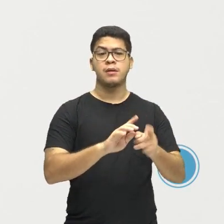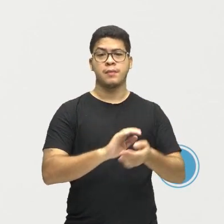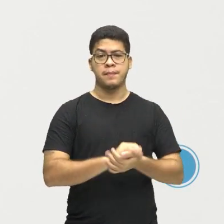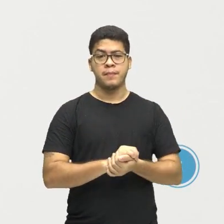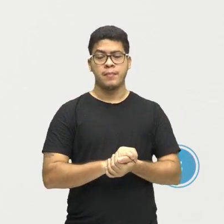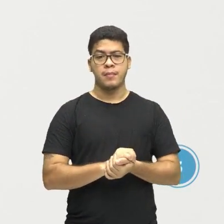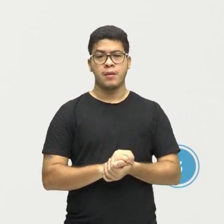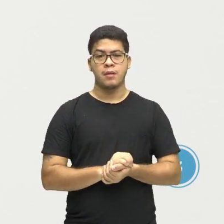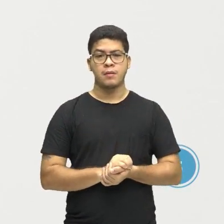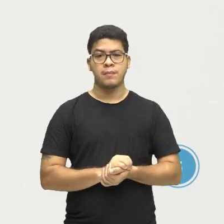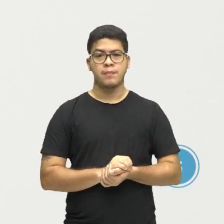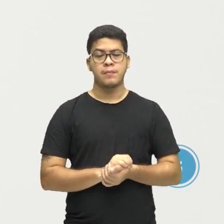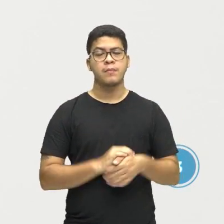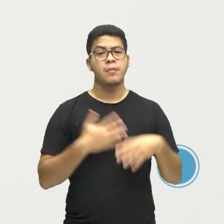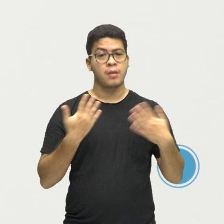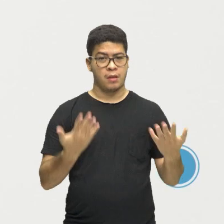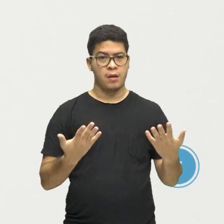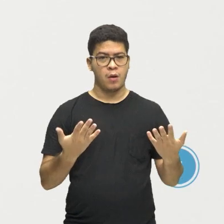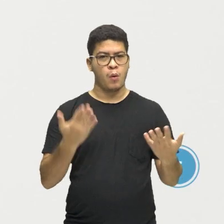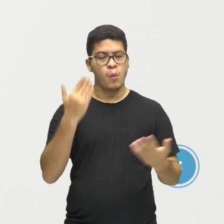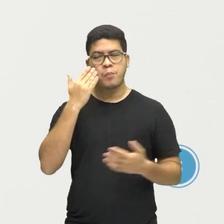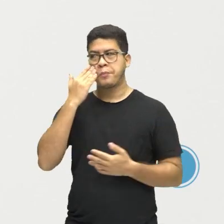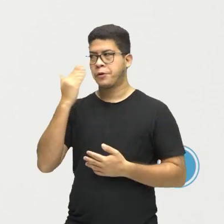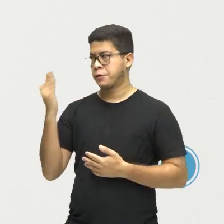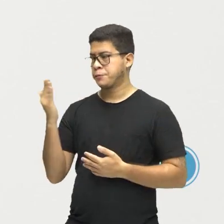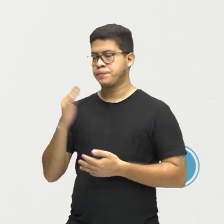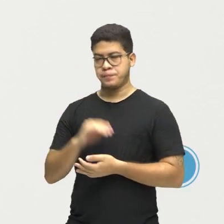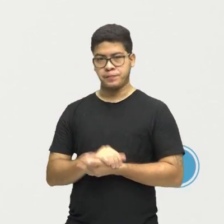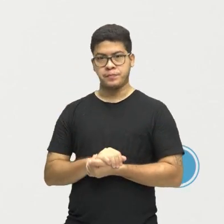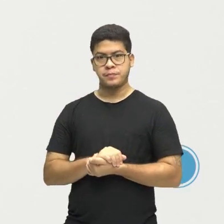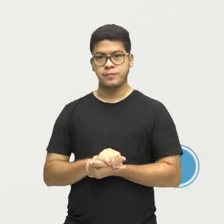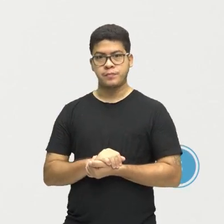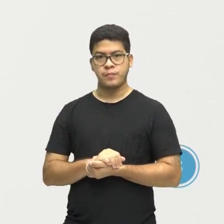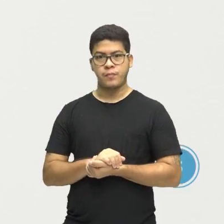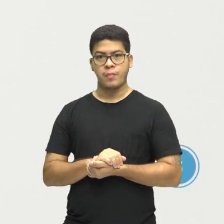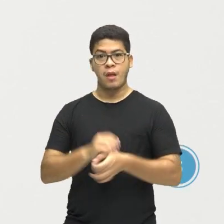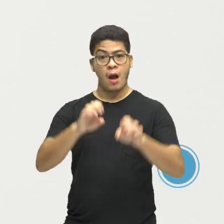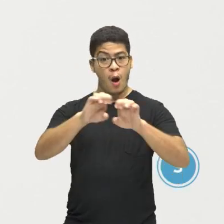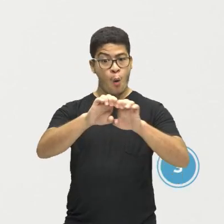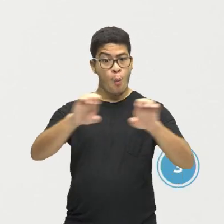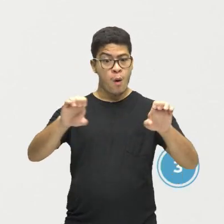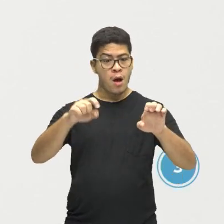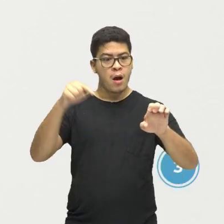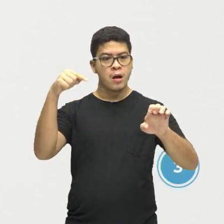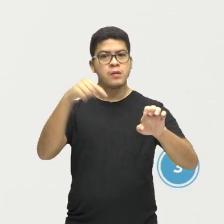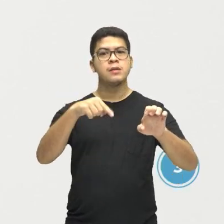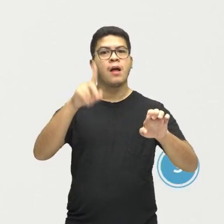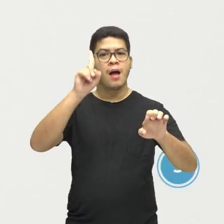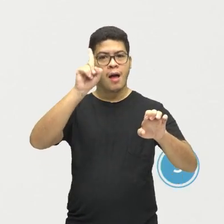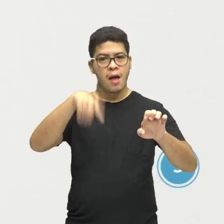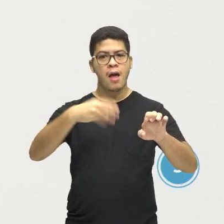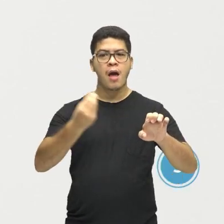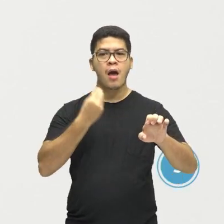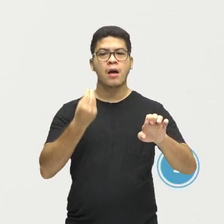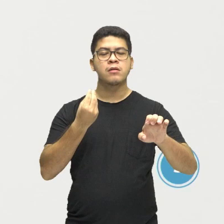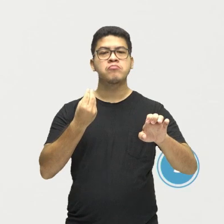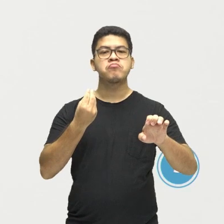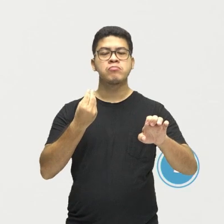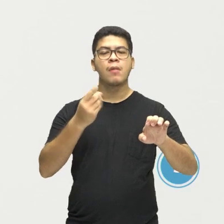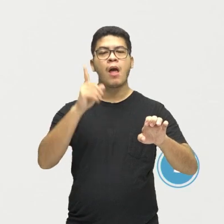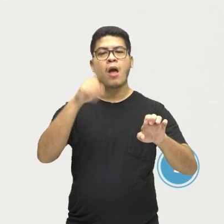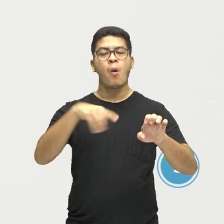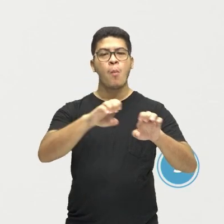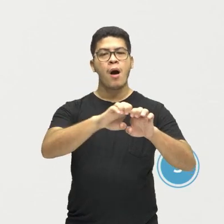forma. Então, vejam, essa daqui, meus amigos, é o formato, é a forma de uma